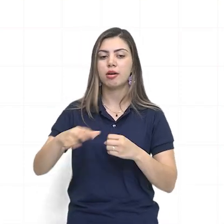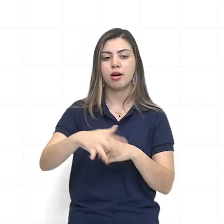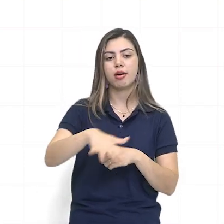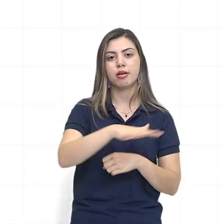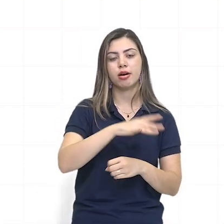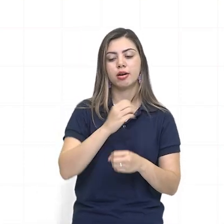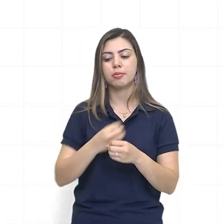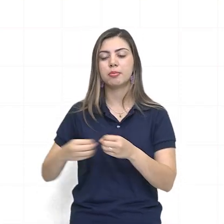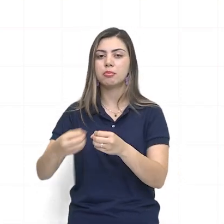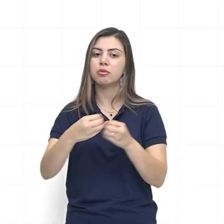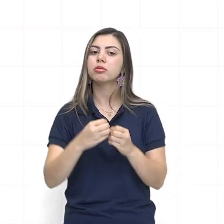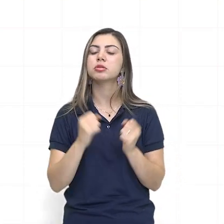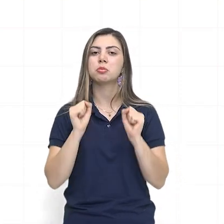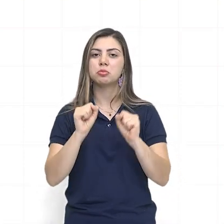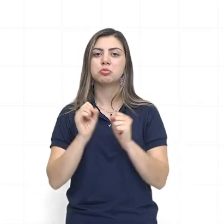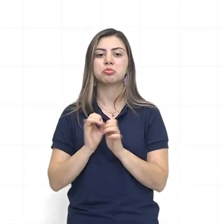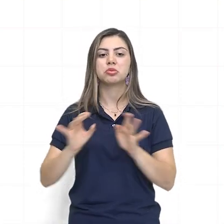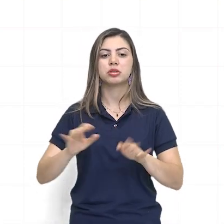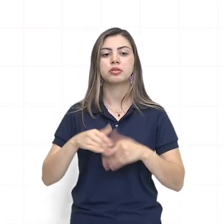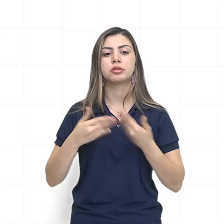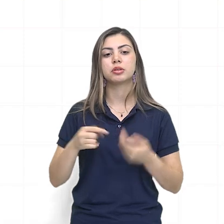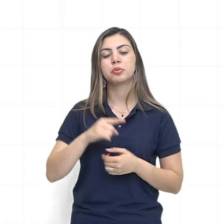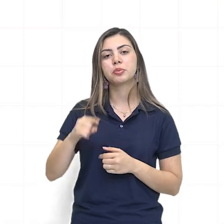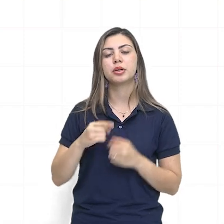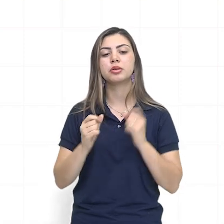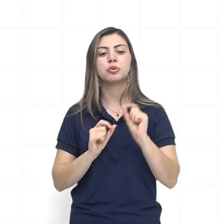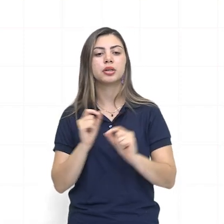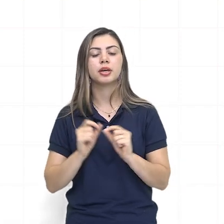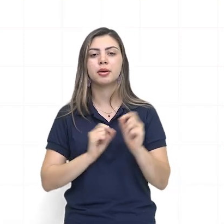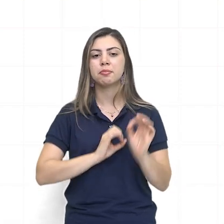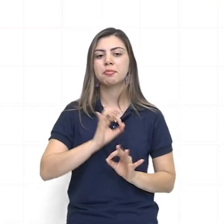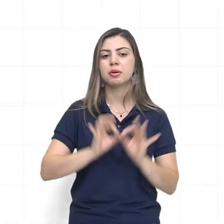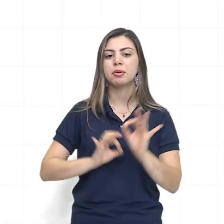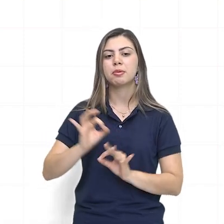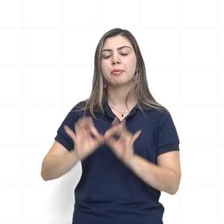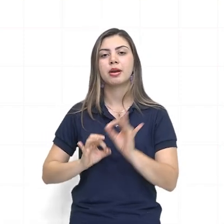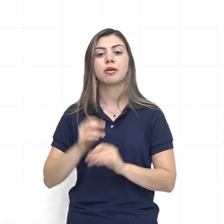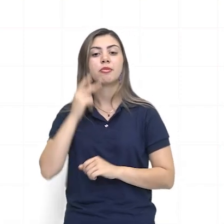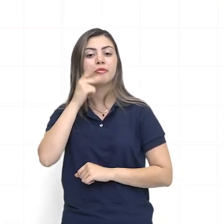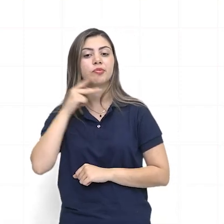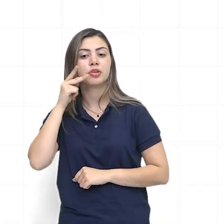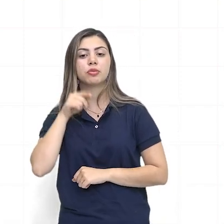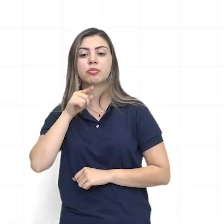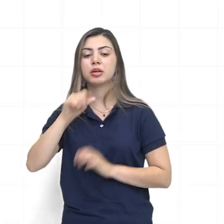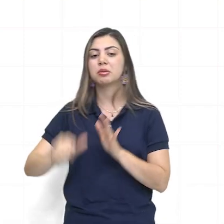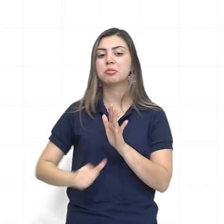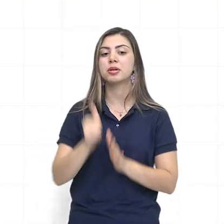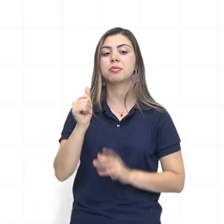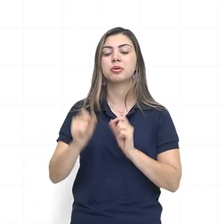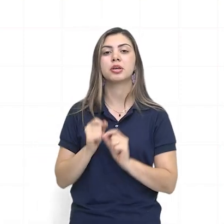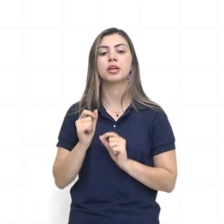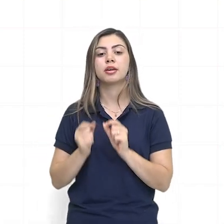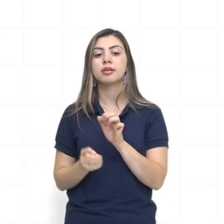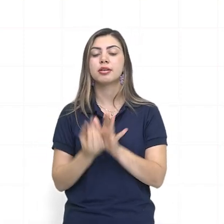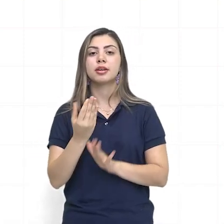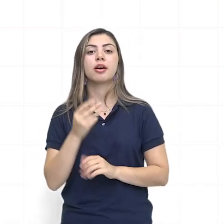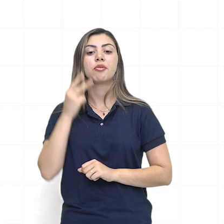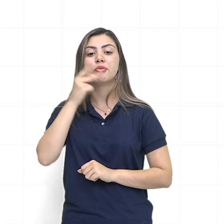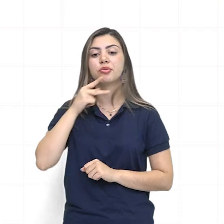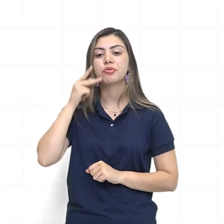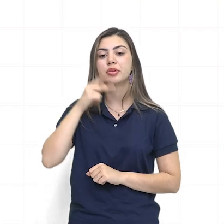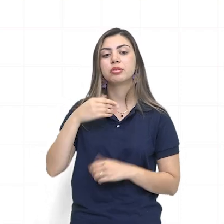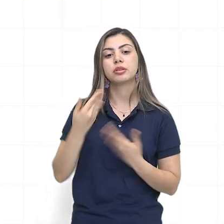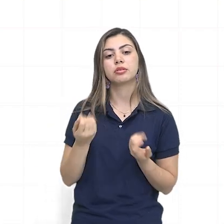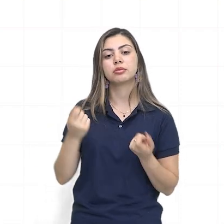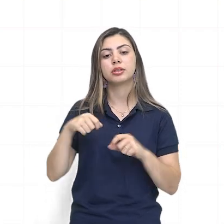qual estavam situados. Fabricavam vinhos. Os monges foram pioneiros na produção do vinho, que